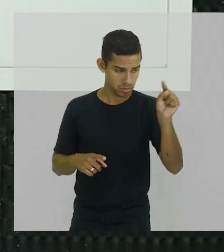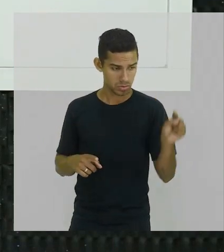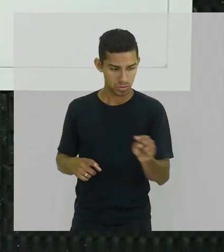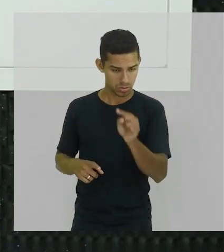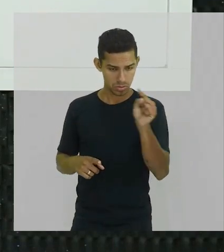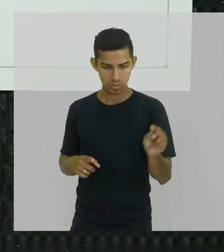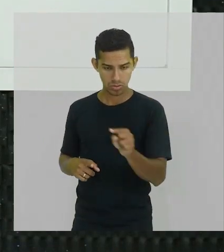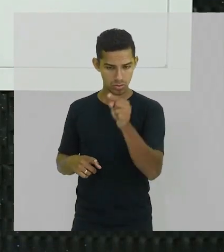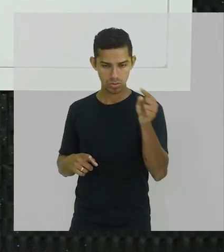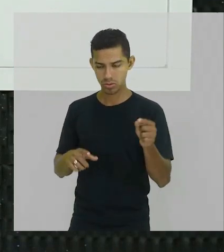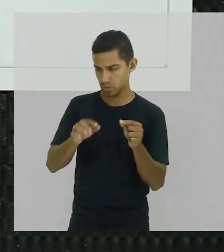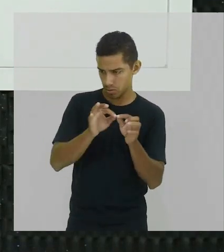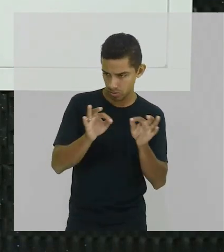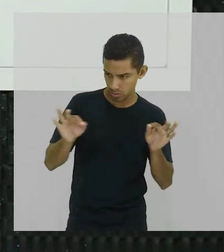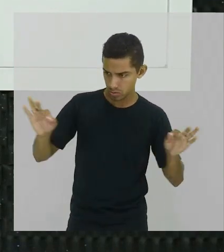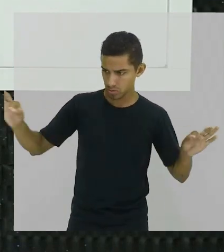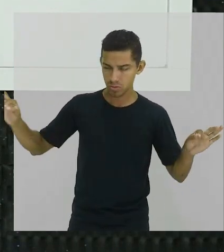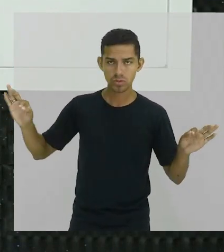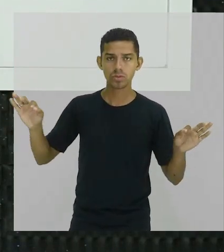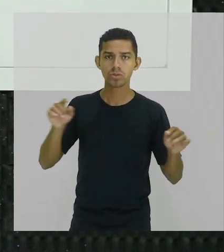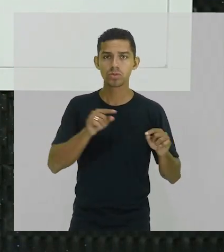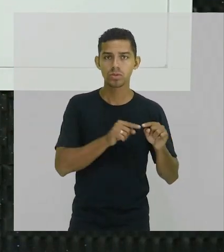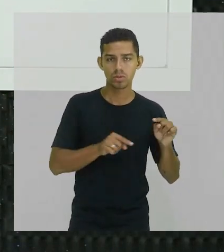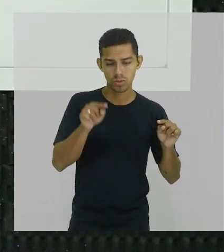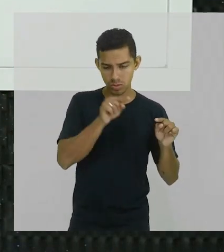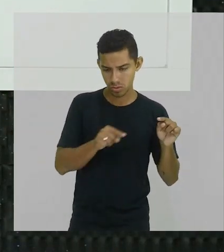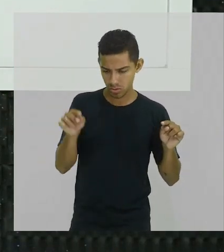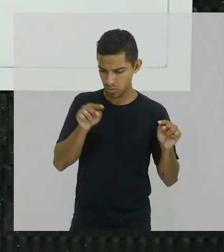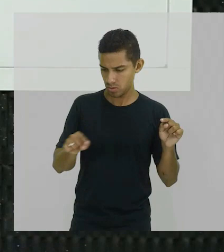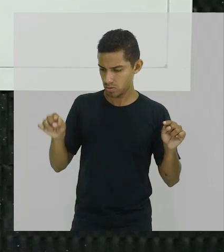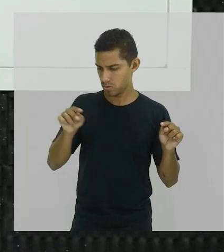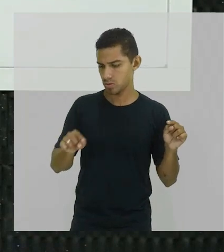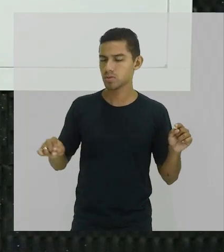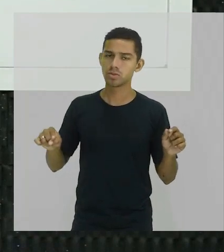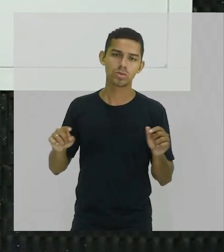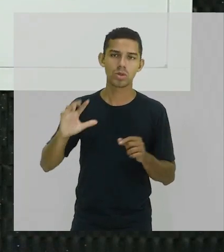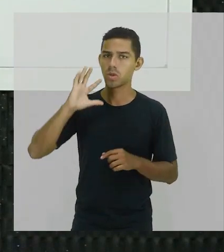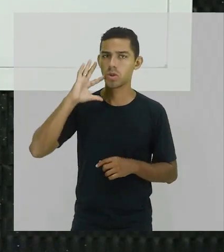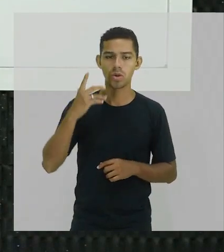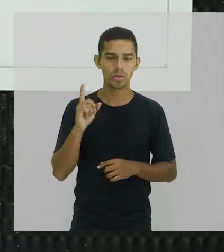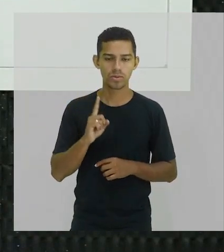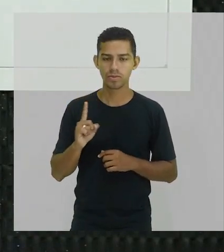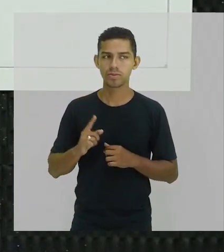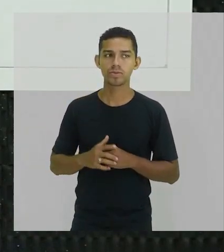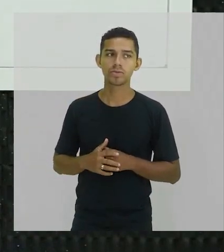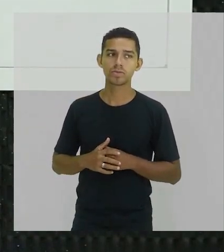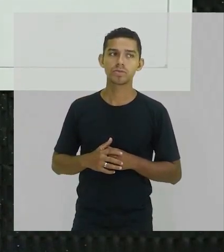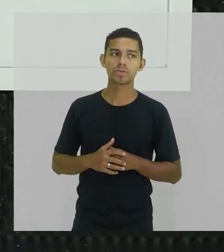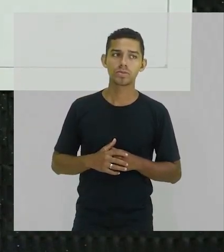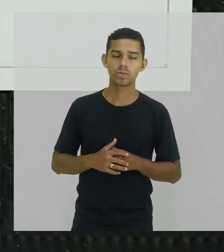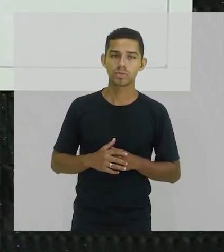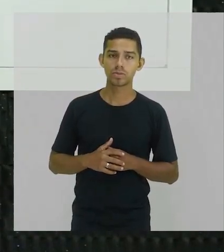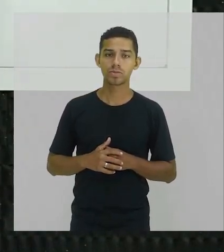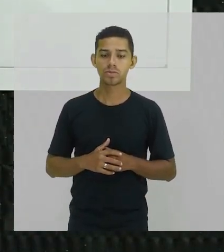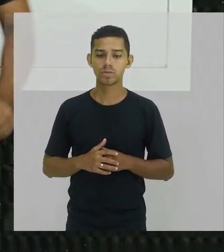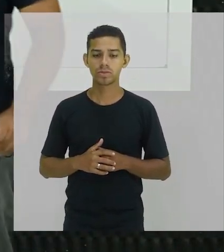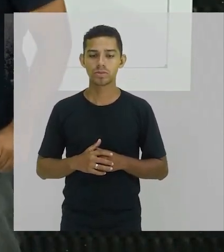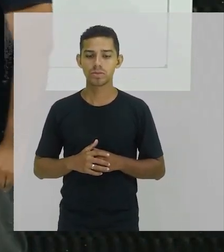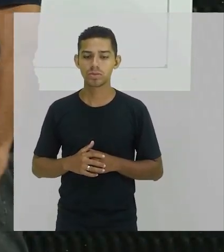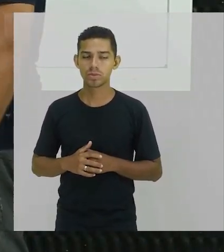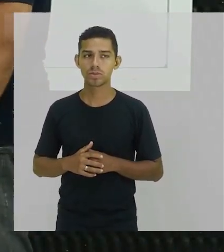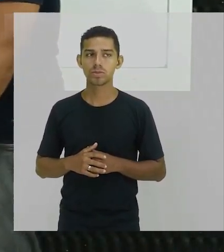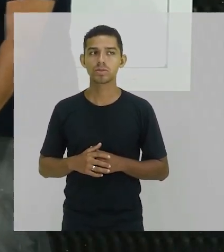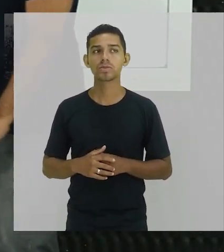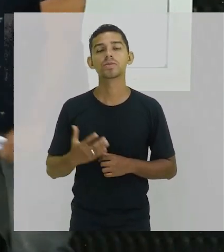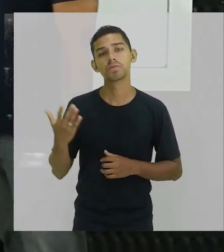tridimensional, longitudinal, né, o som ser uma onda longitudinal, não vai acontecer, tá certo? No caso,